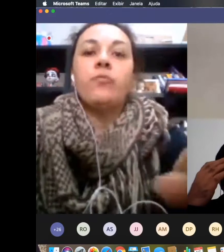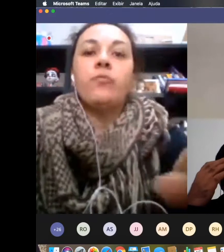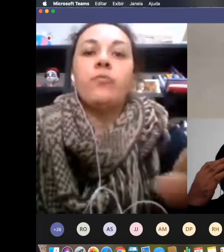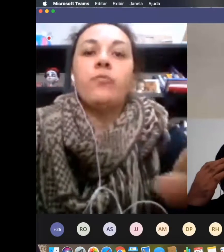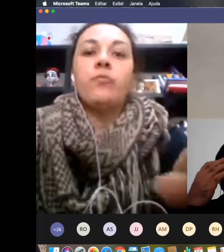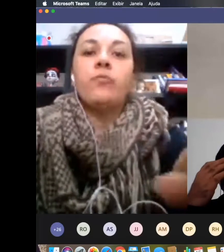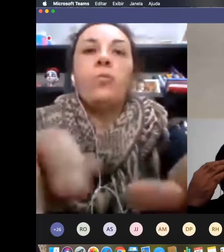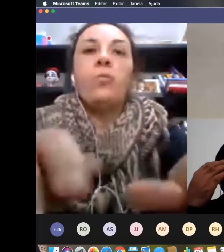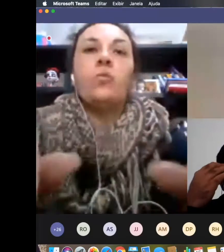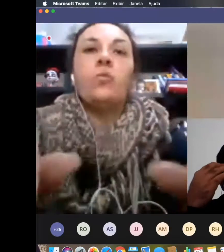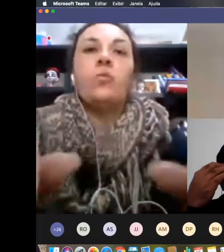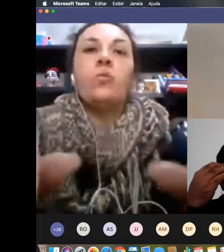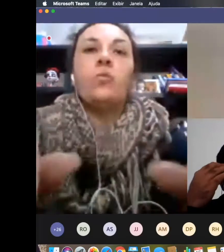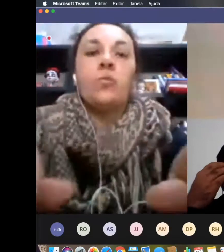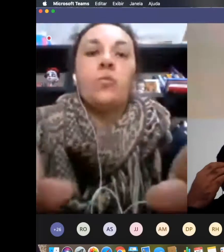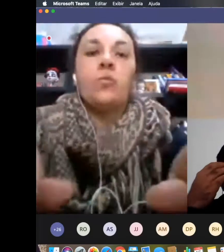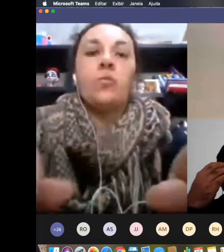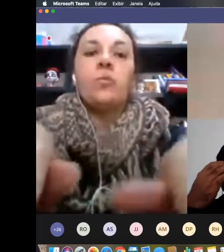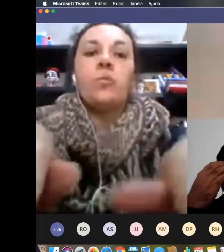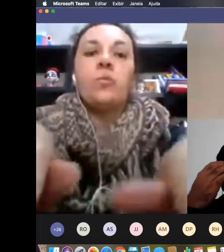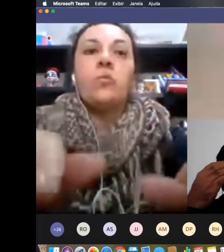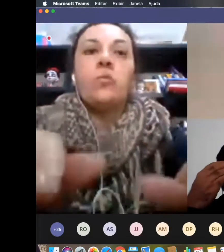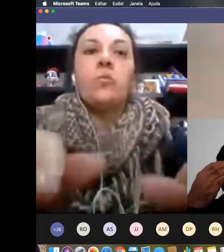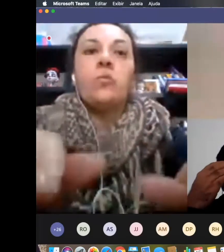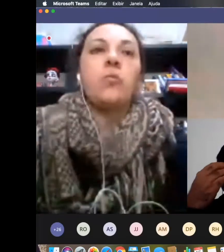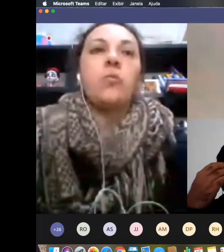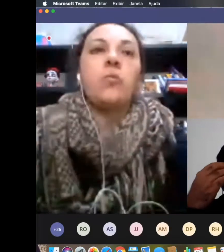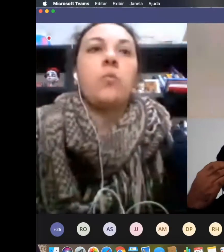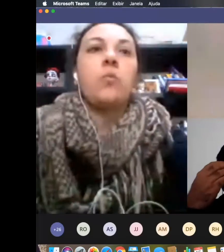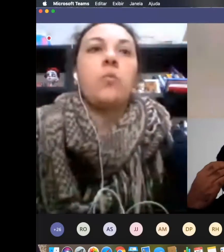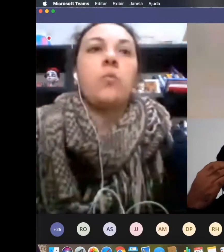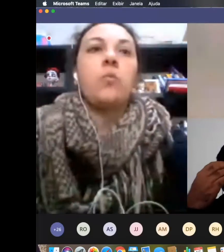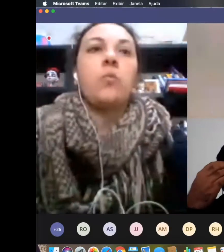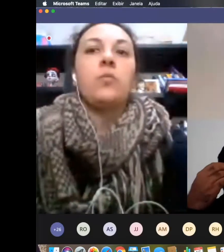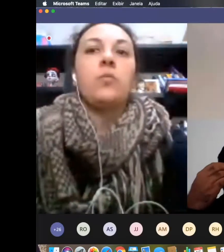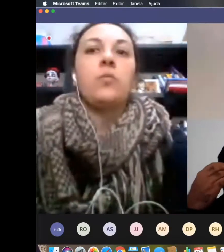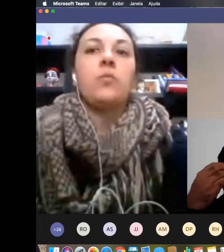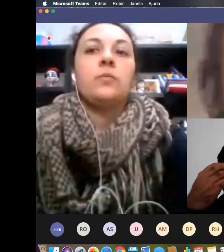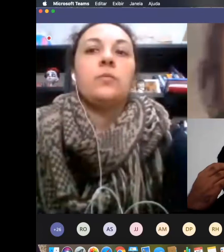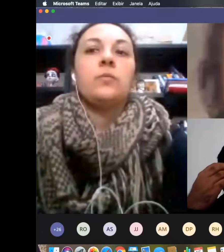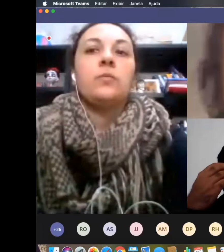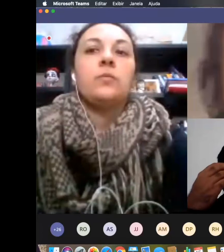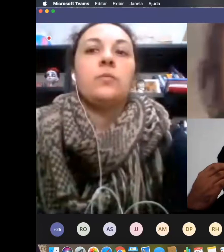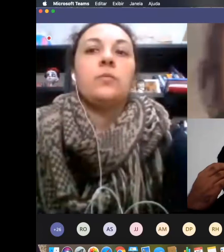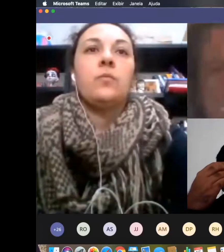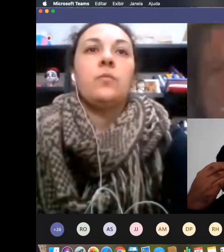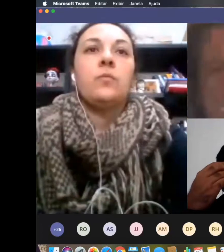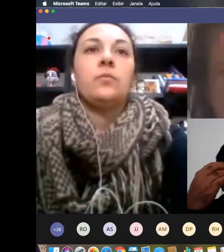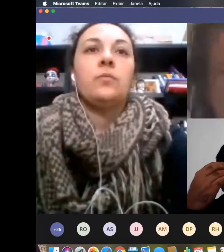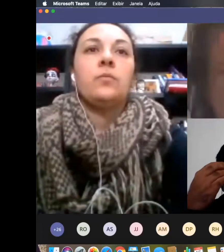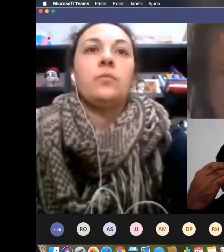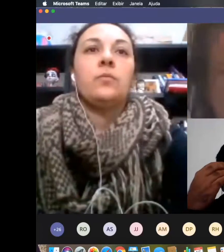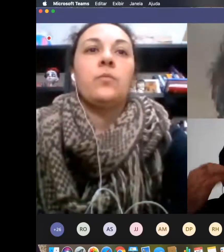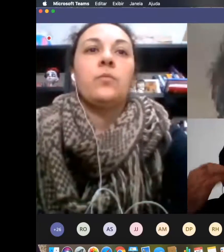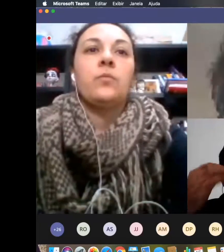da biblioteca de Babel de Borges, que Borges disse ser ilimitada porque ligada também ao